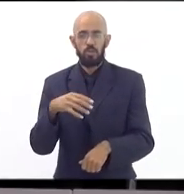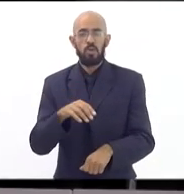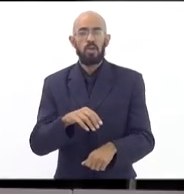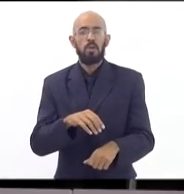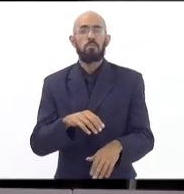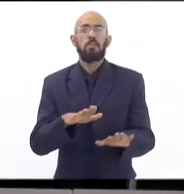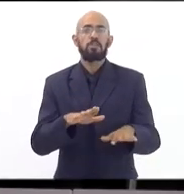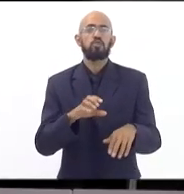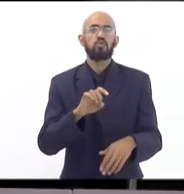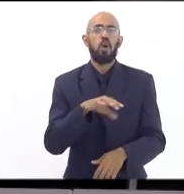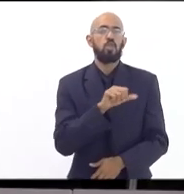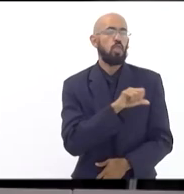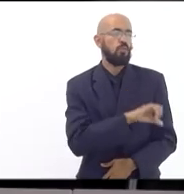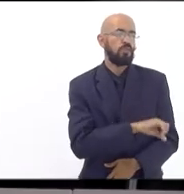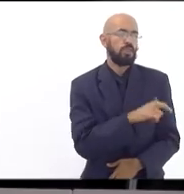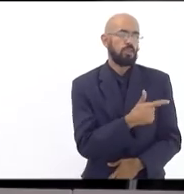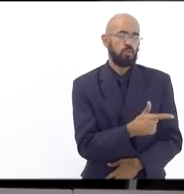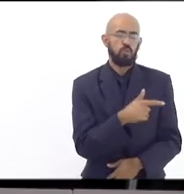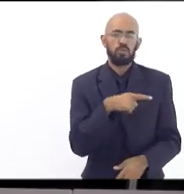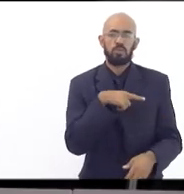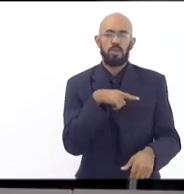noventa e duas estações